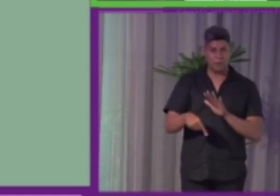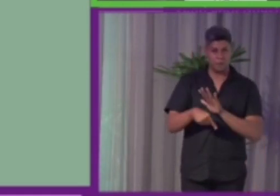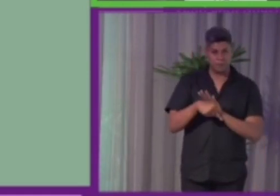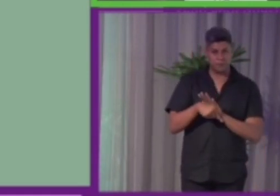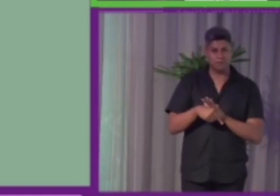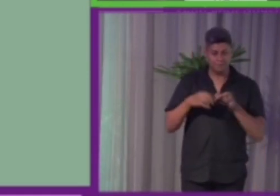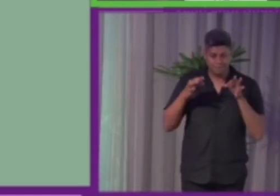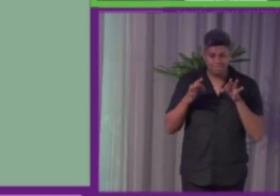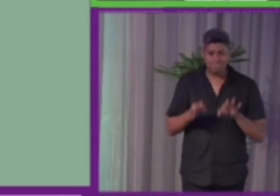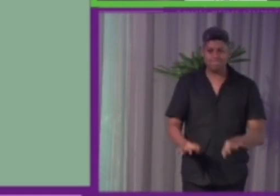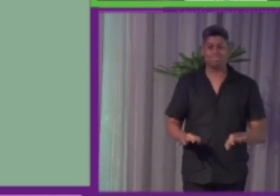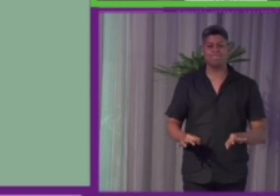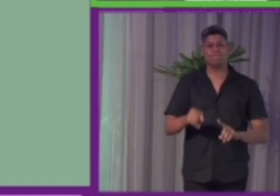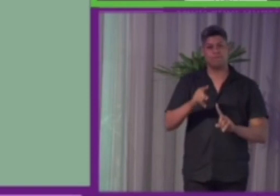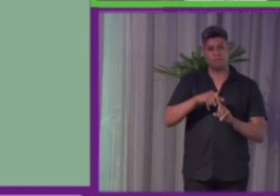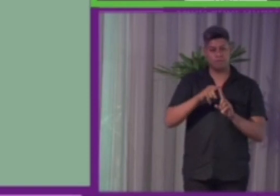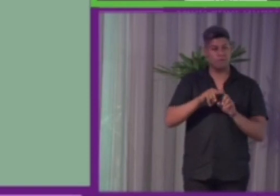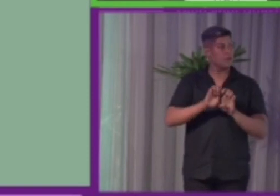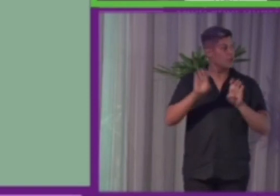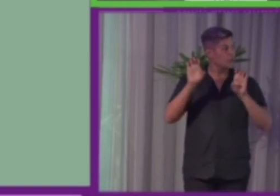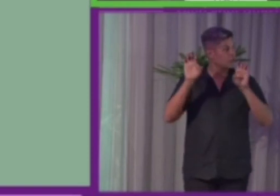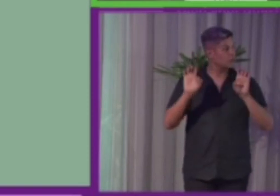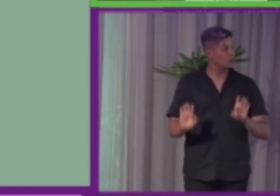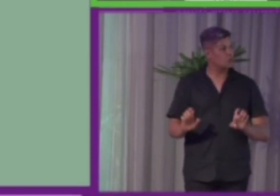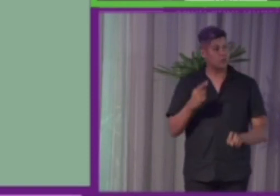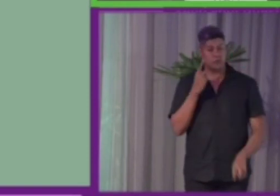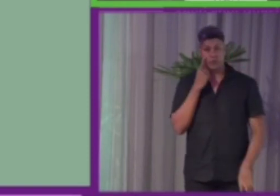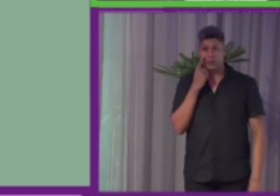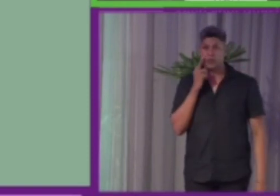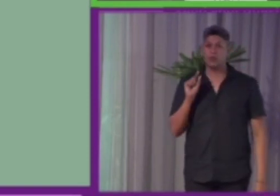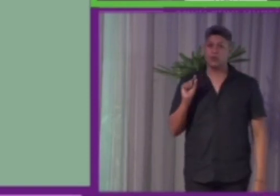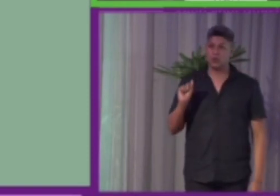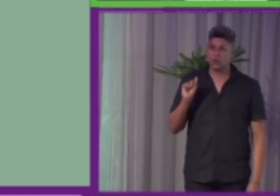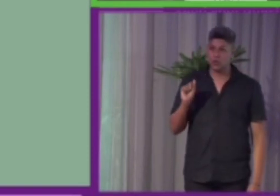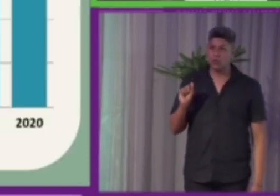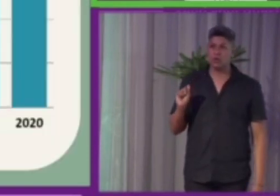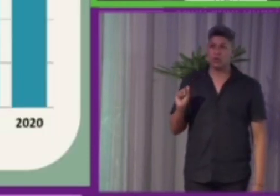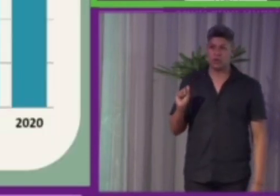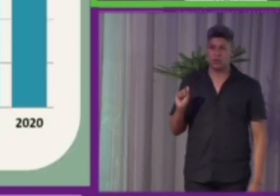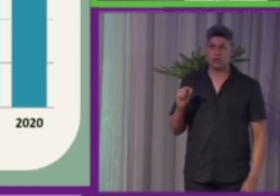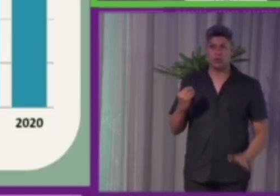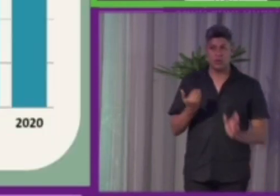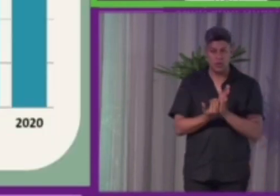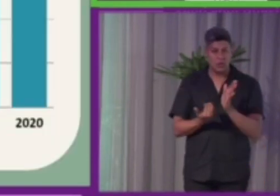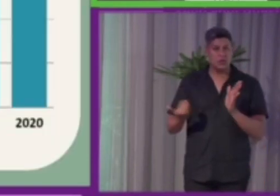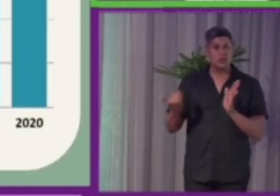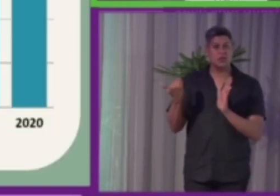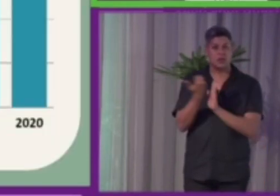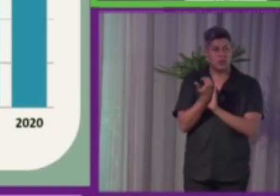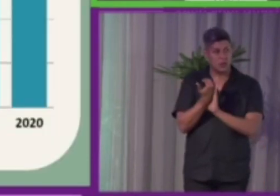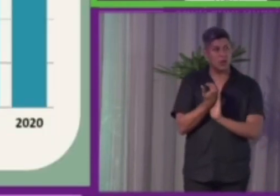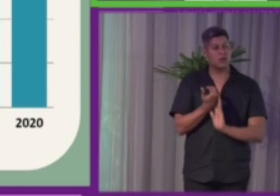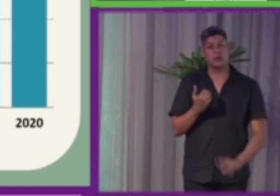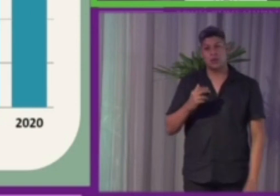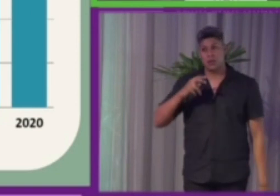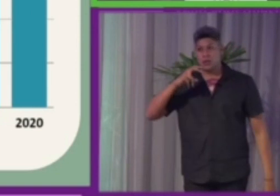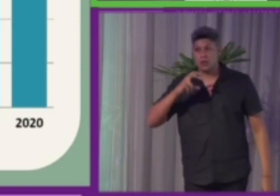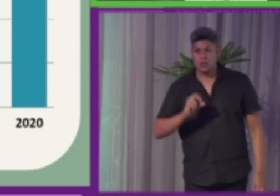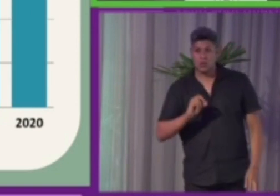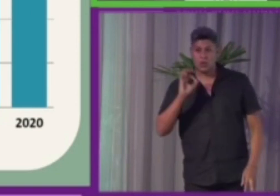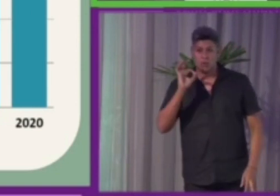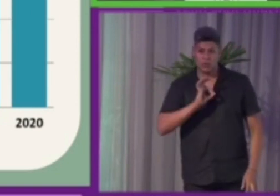determinadas por esse tipo de estrutura. E vejam que o salto foi gigante, nós passamos aqui para menos de